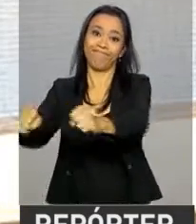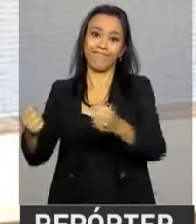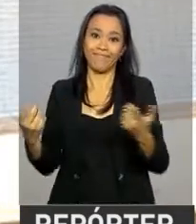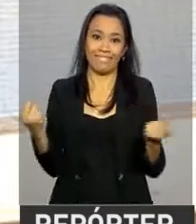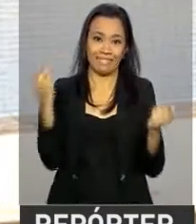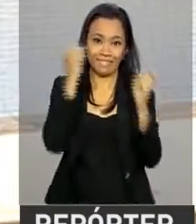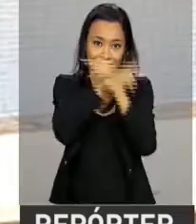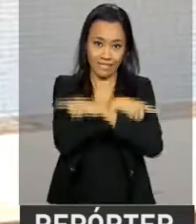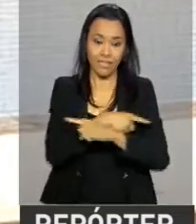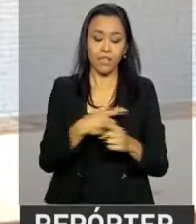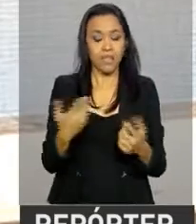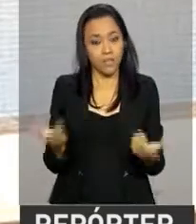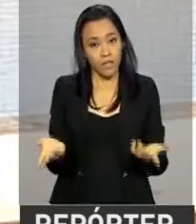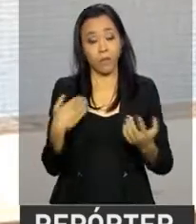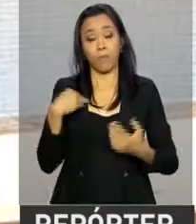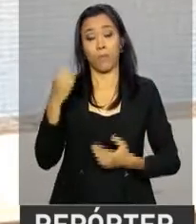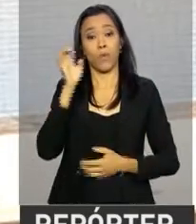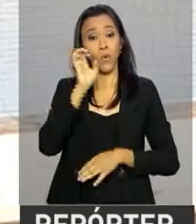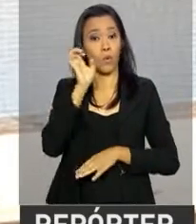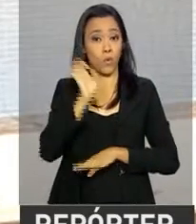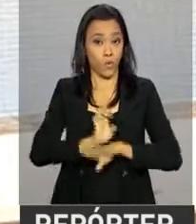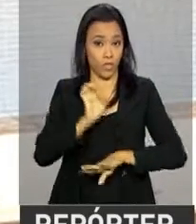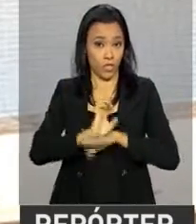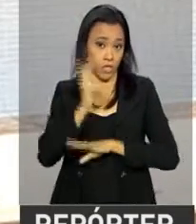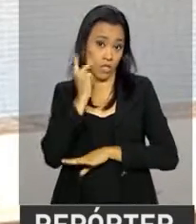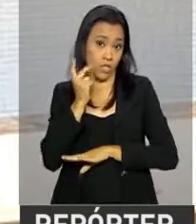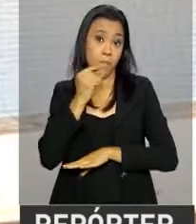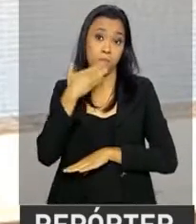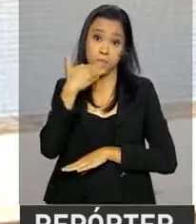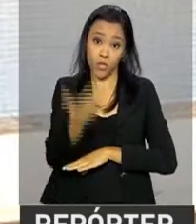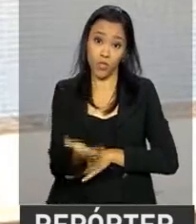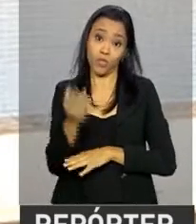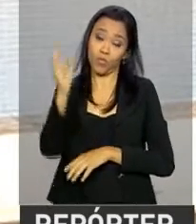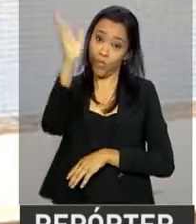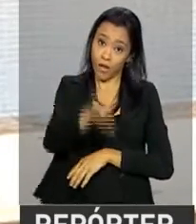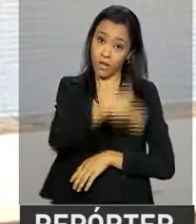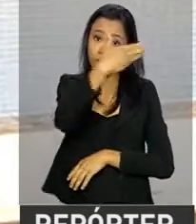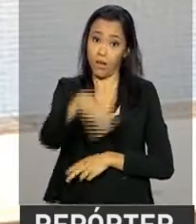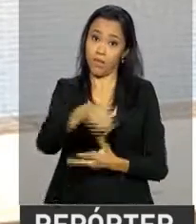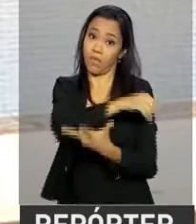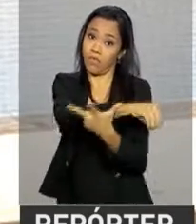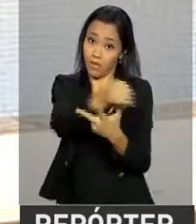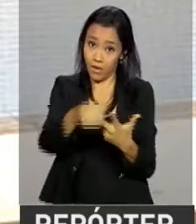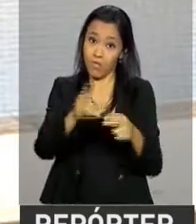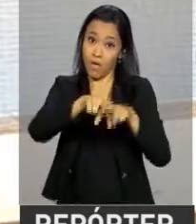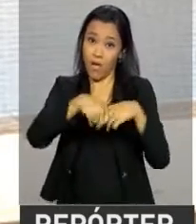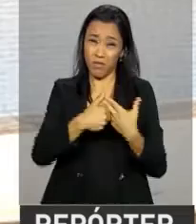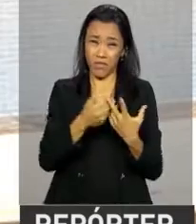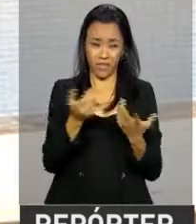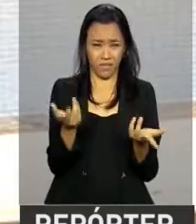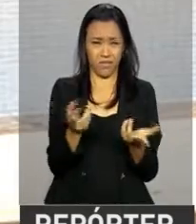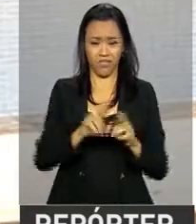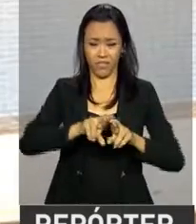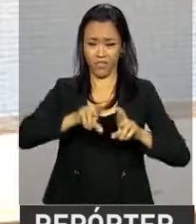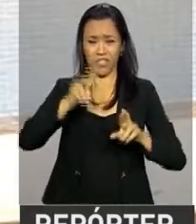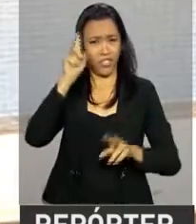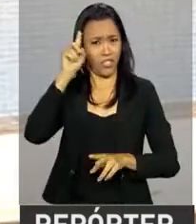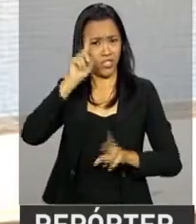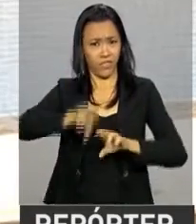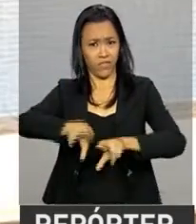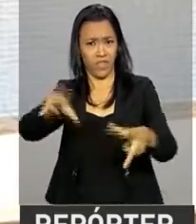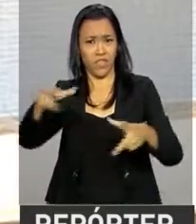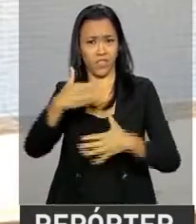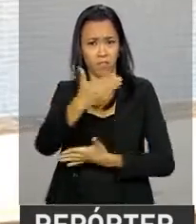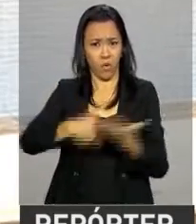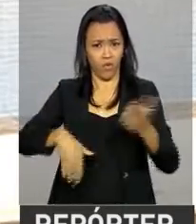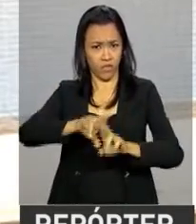ceará pediu a suspensão do enem alegando que provas em datas diferentes e com redações diferentes ferem o